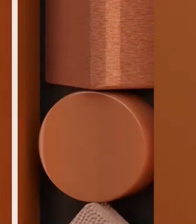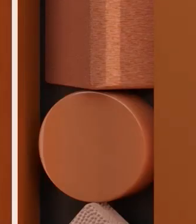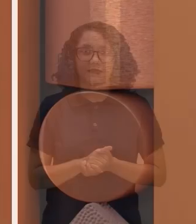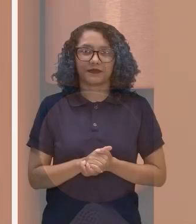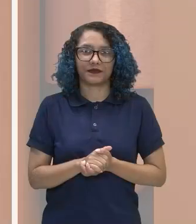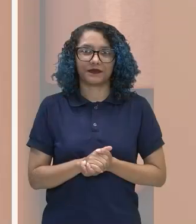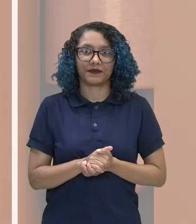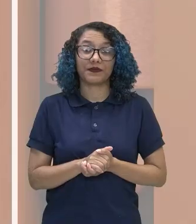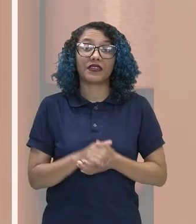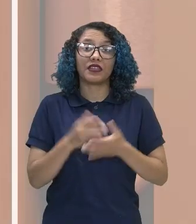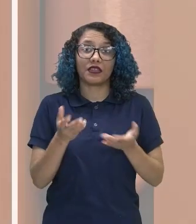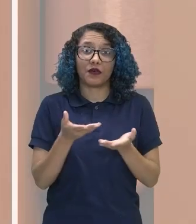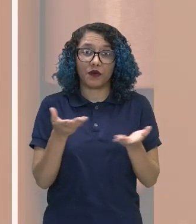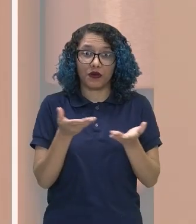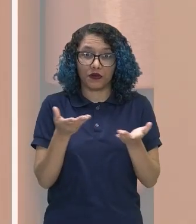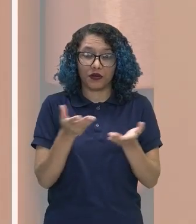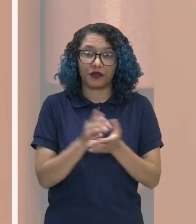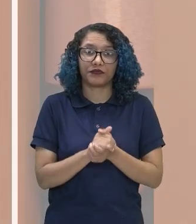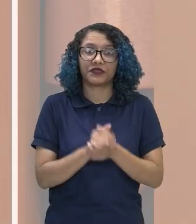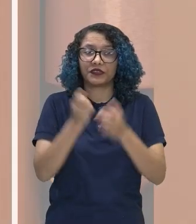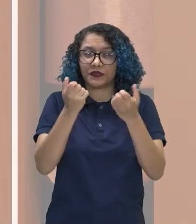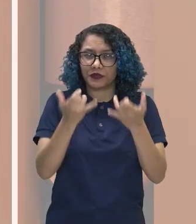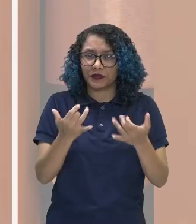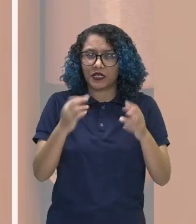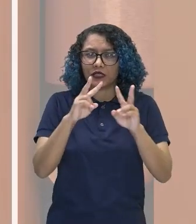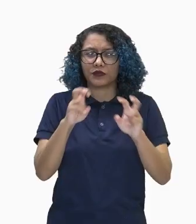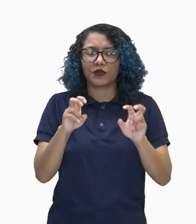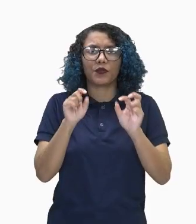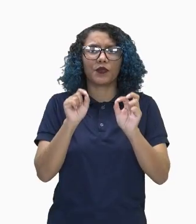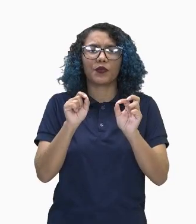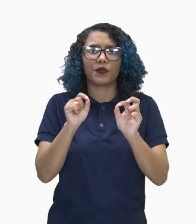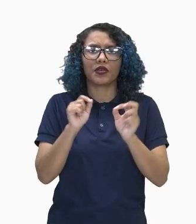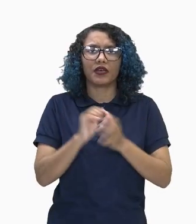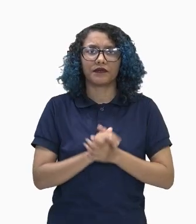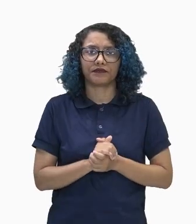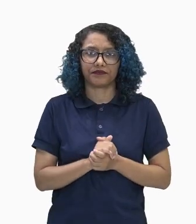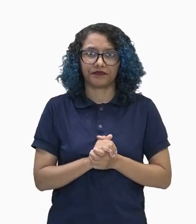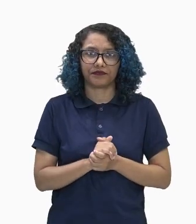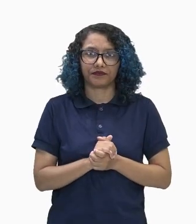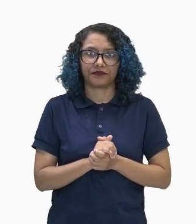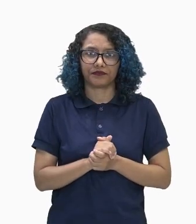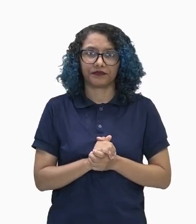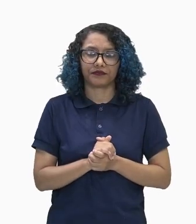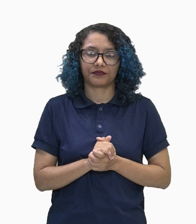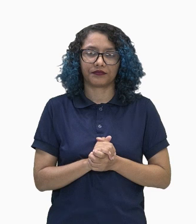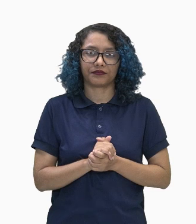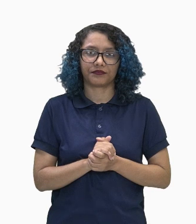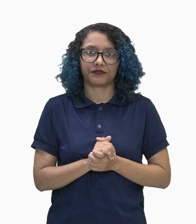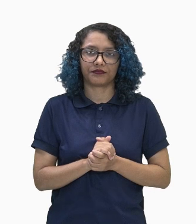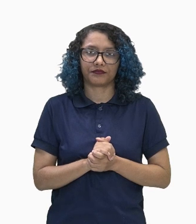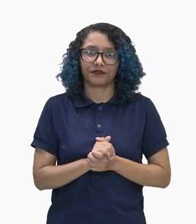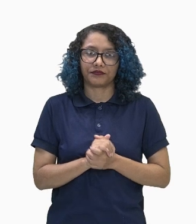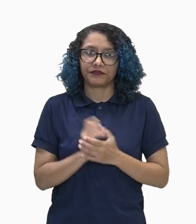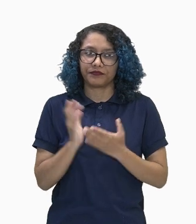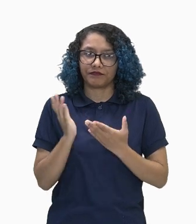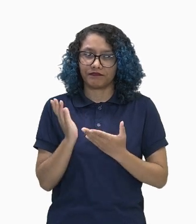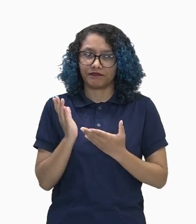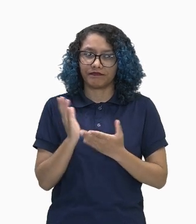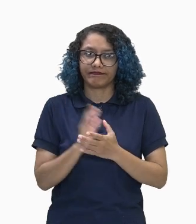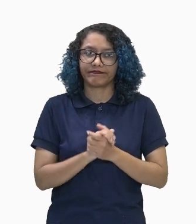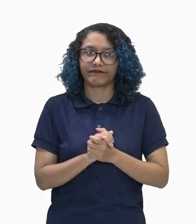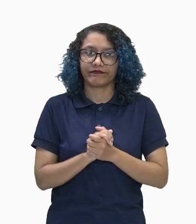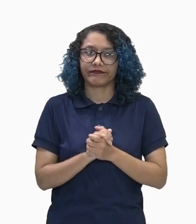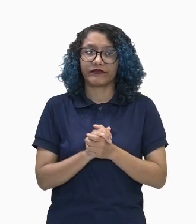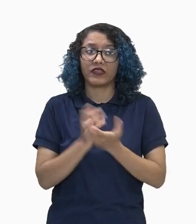Muito bem, vamos então começar falando daí na nossa aula sobre a questão da